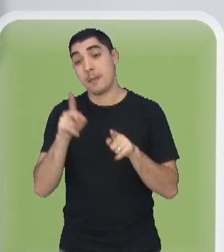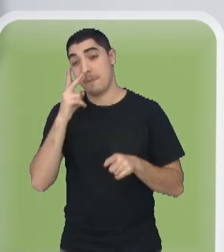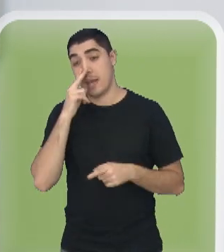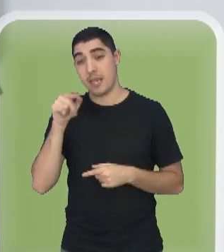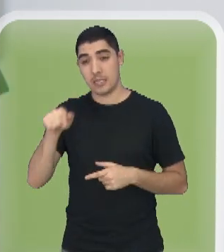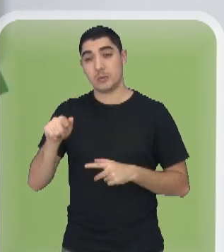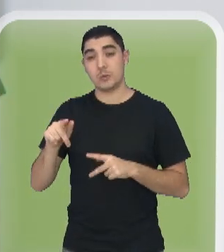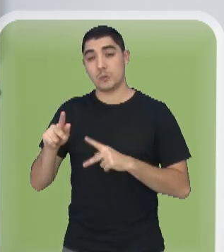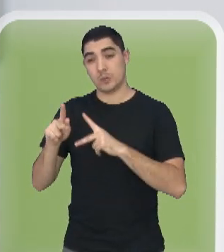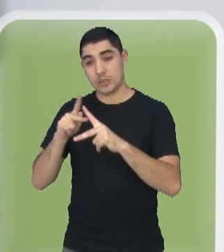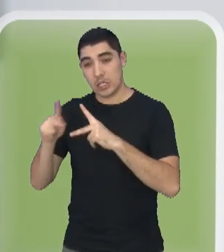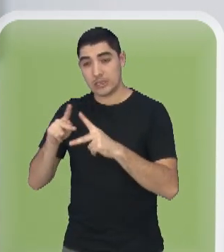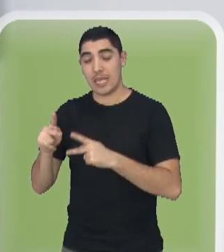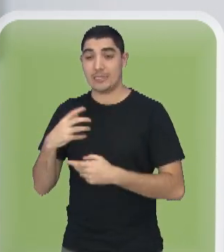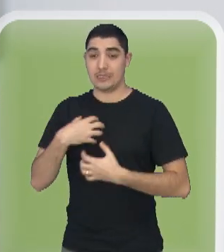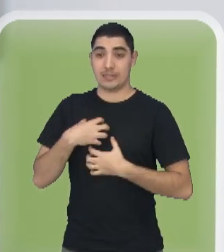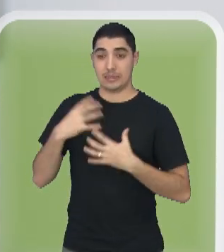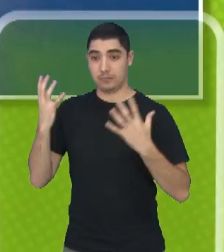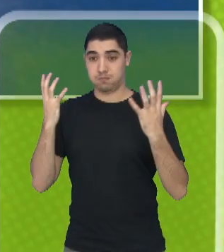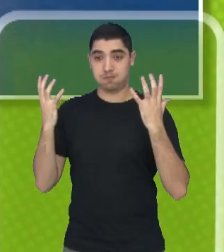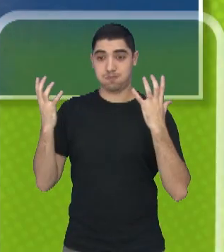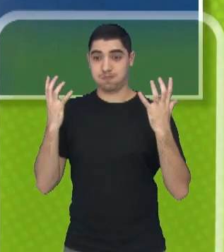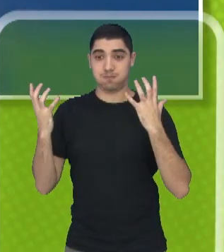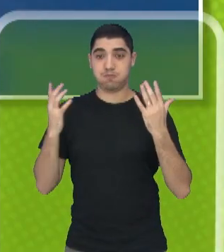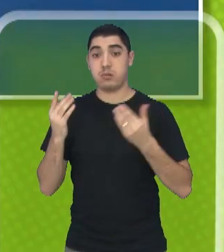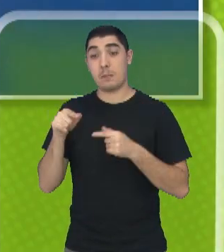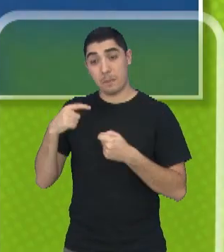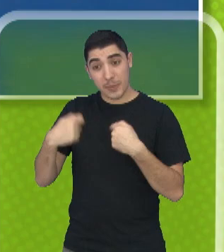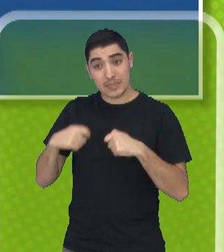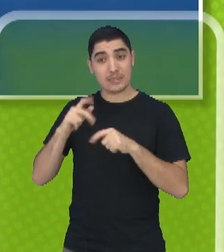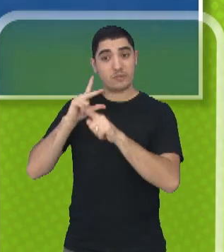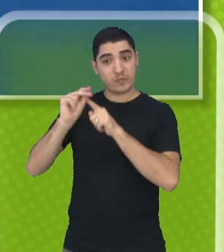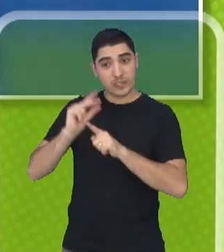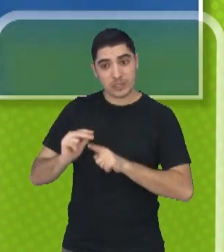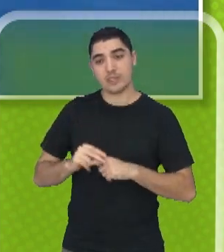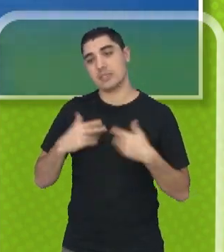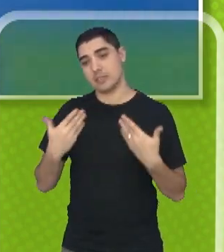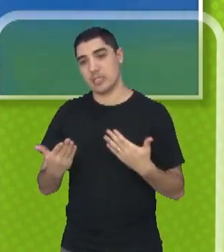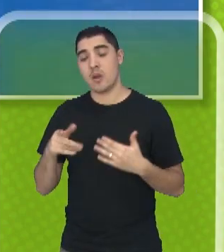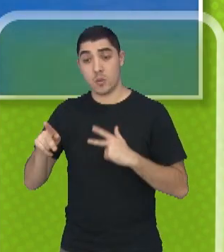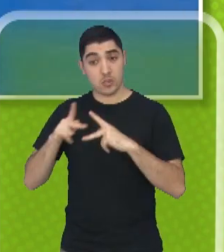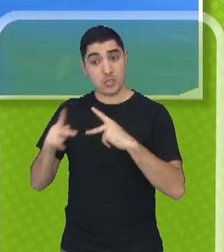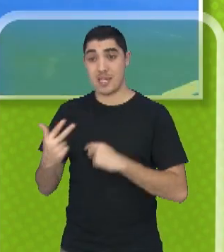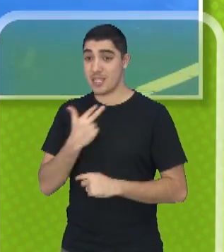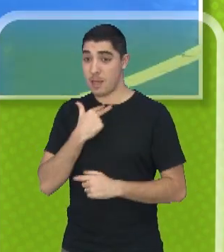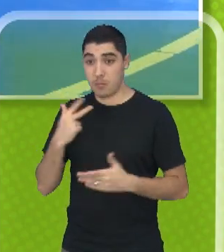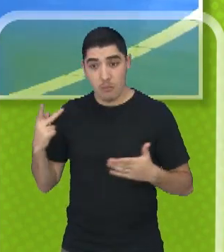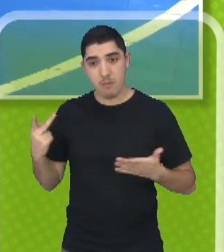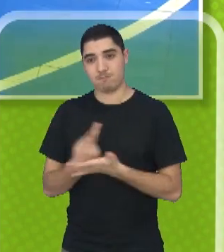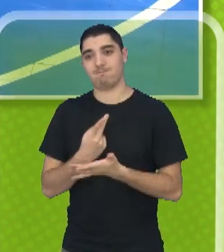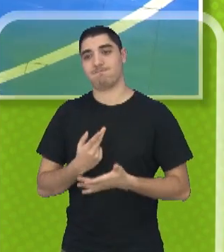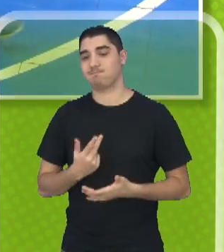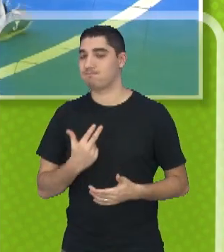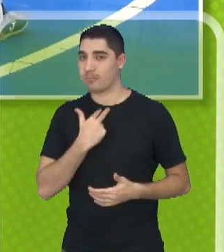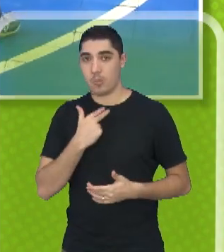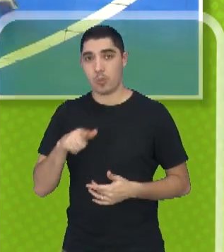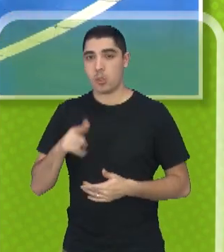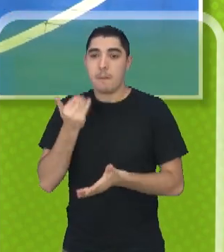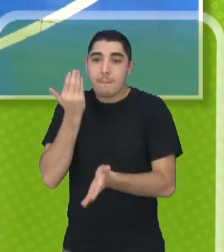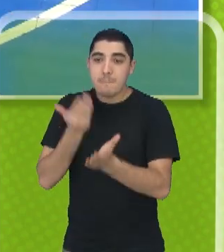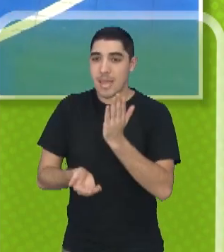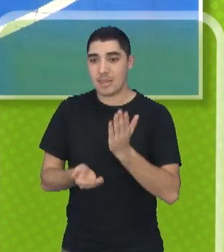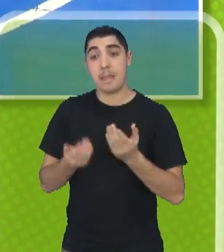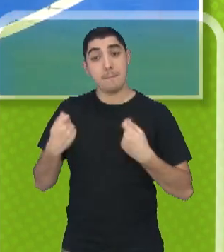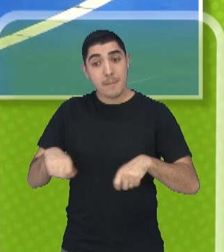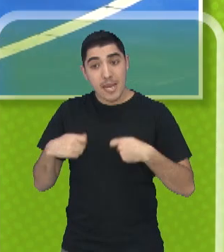né, nessa questão de resultado, enfim. É, o São José aí não pode errar, né? Tem que ser mínimo, erro mínimo para